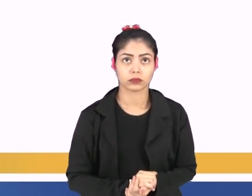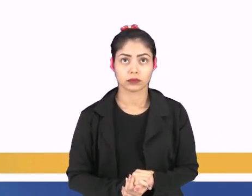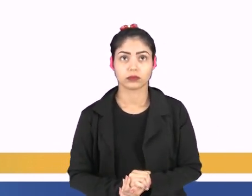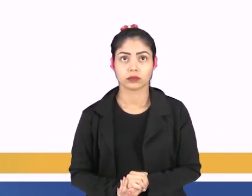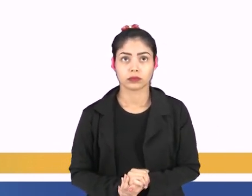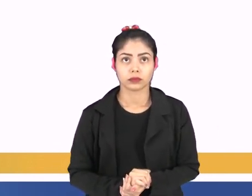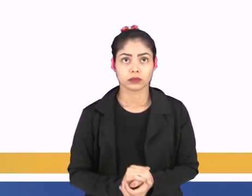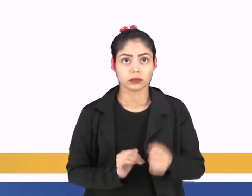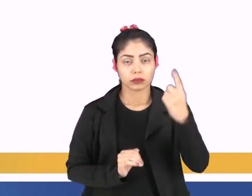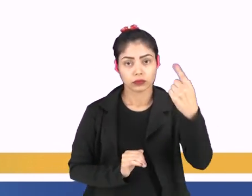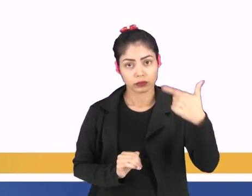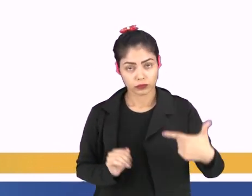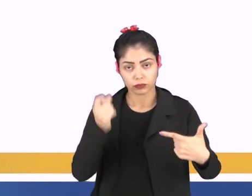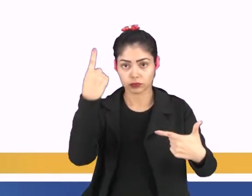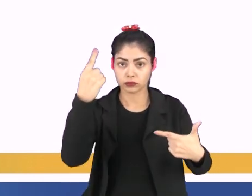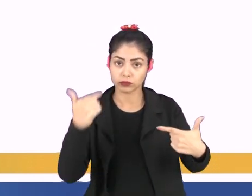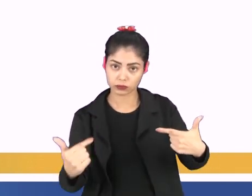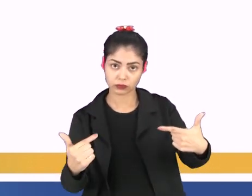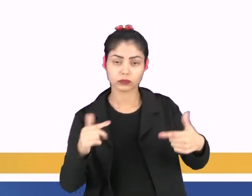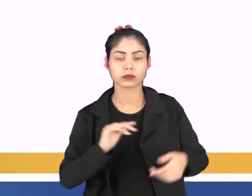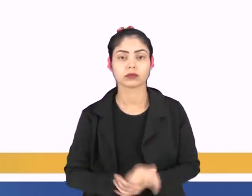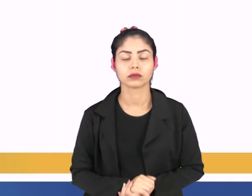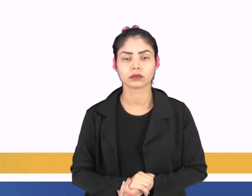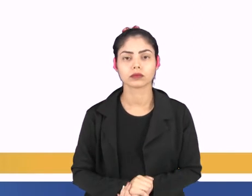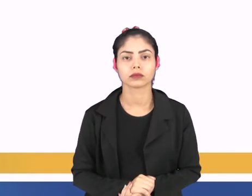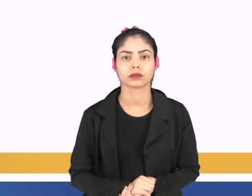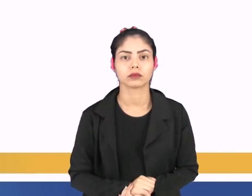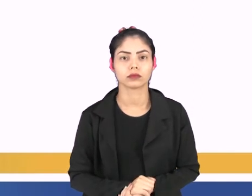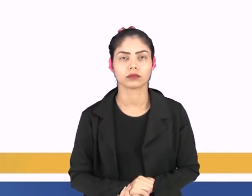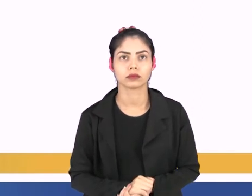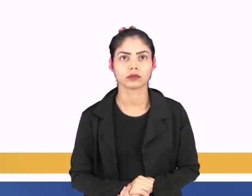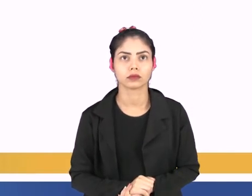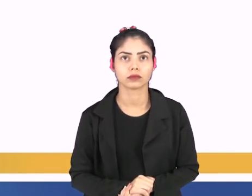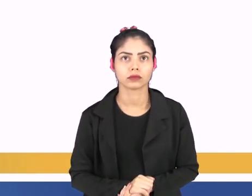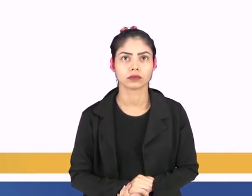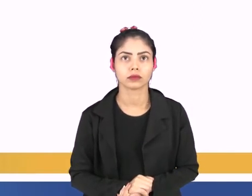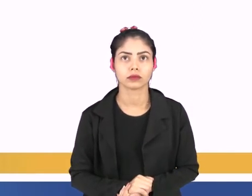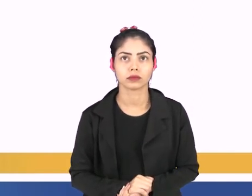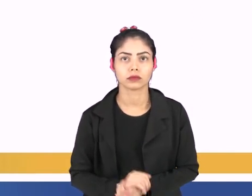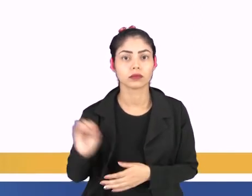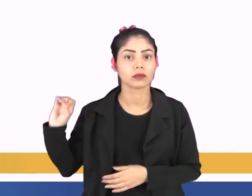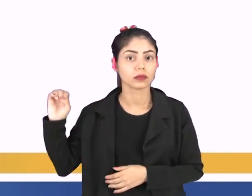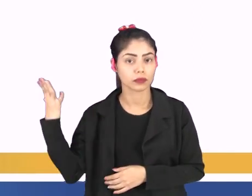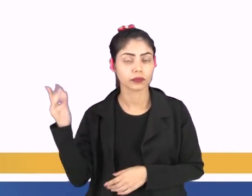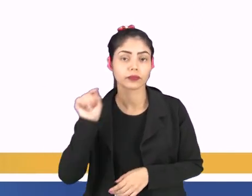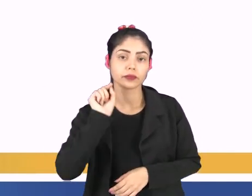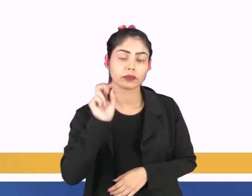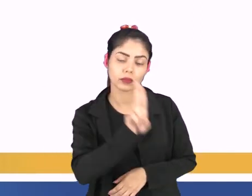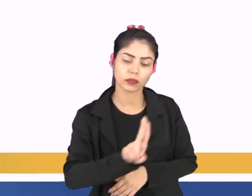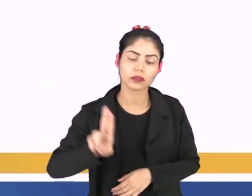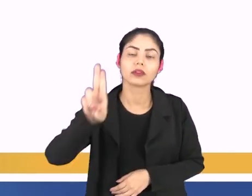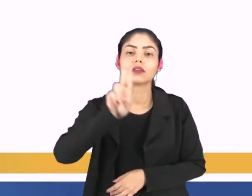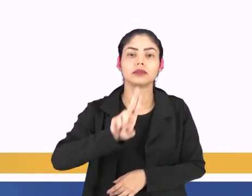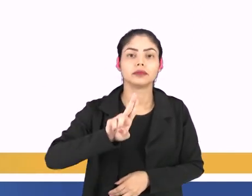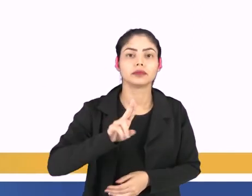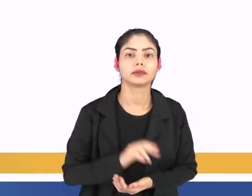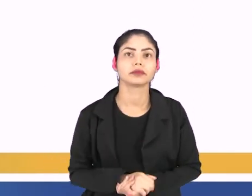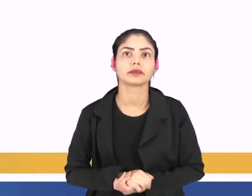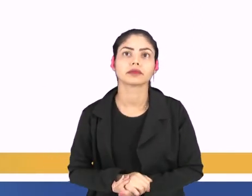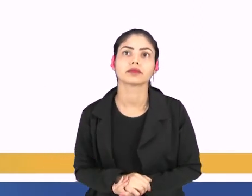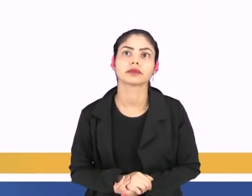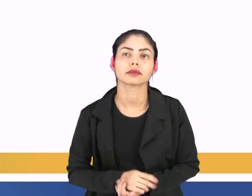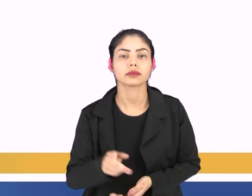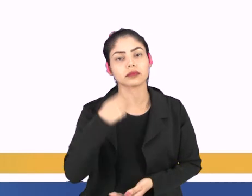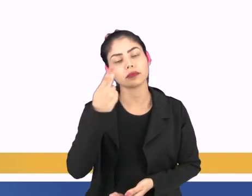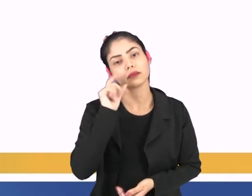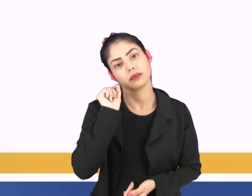meio para o sexo feminino ou para o sexo masculino. Então, nesse caso, utilizando lá o binômio de Newton, ele